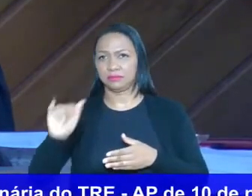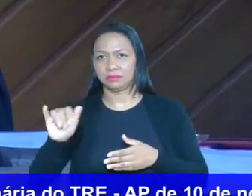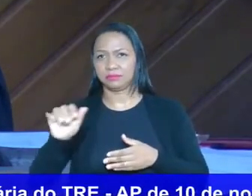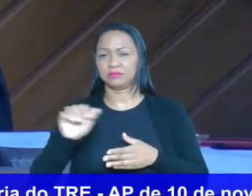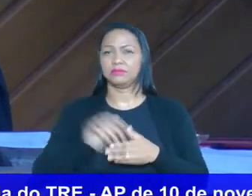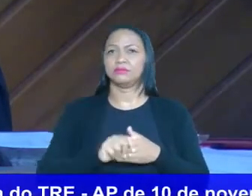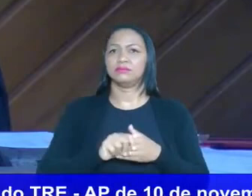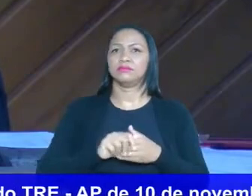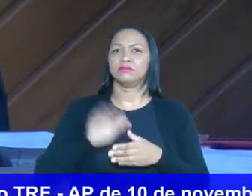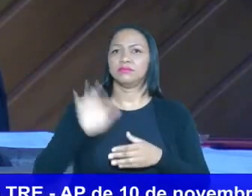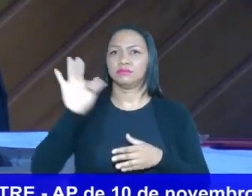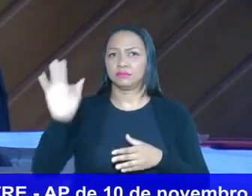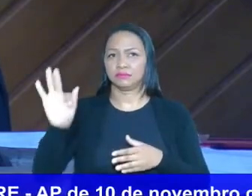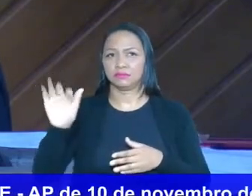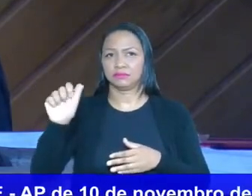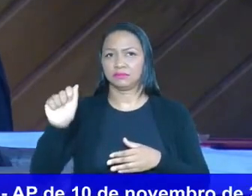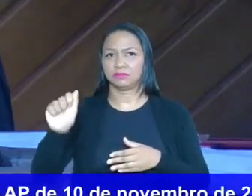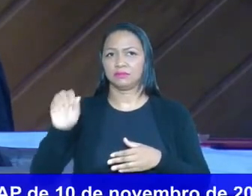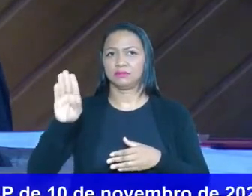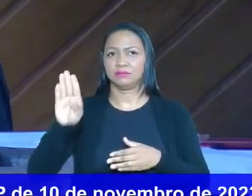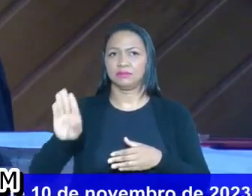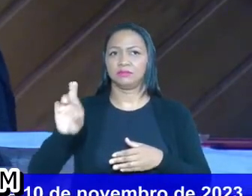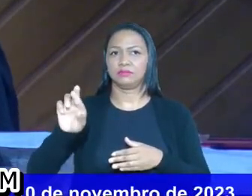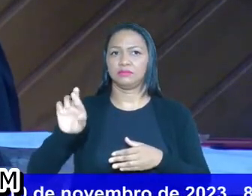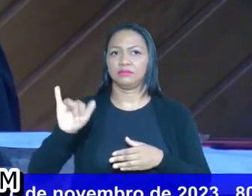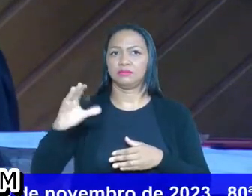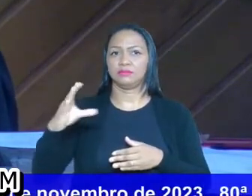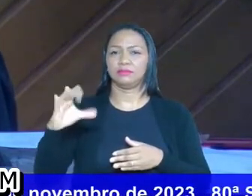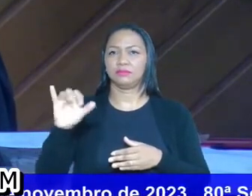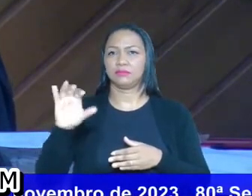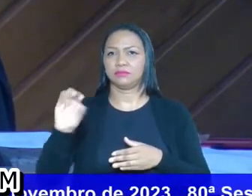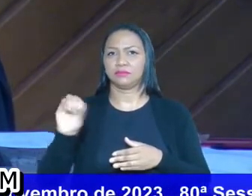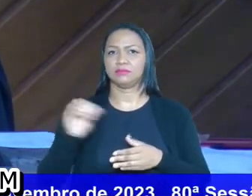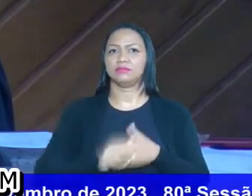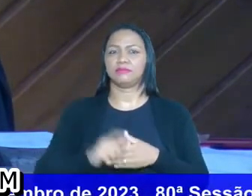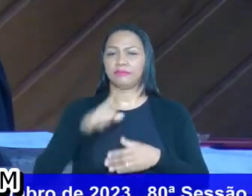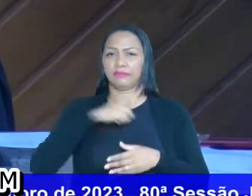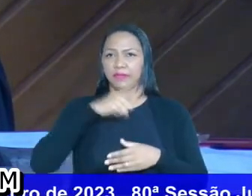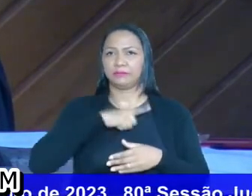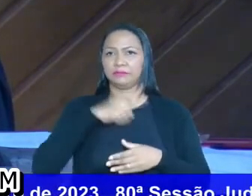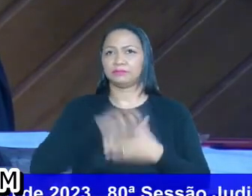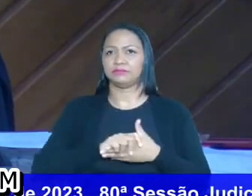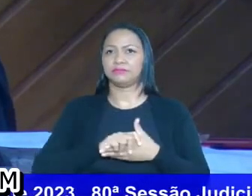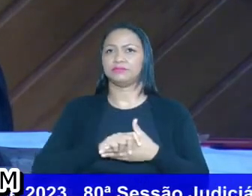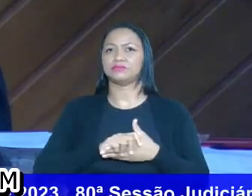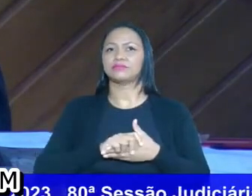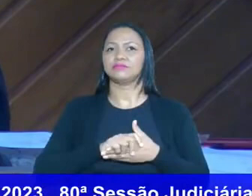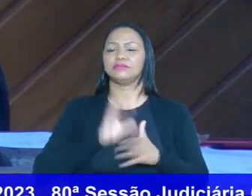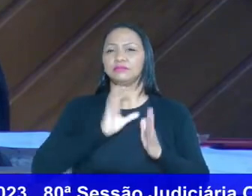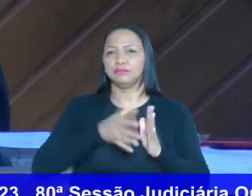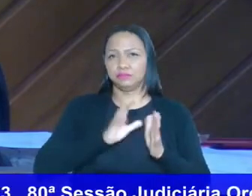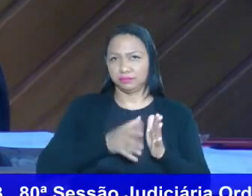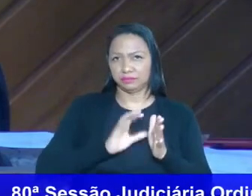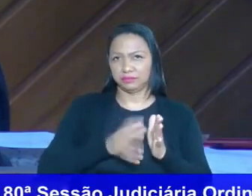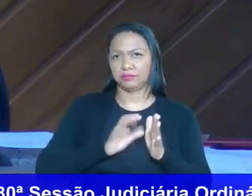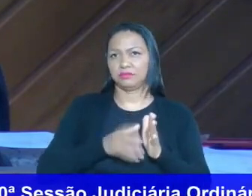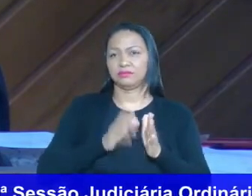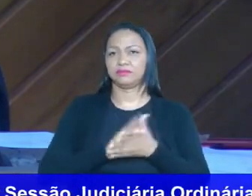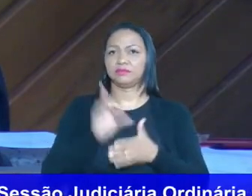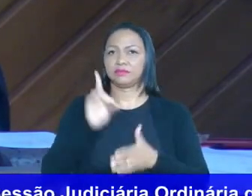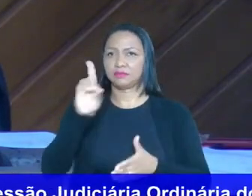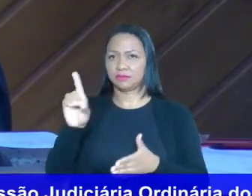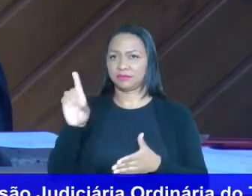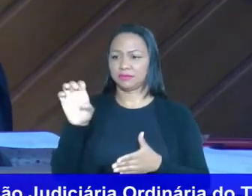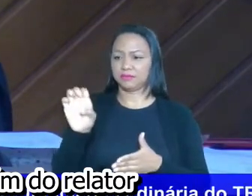Fabrício Benevides dos Santos. Haverá sustentação pelo partido, pelo DEM, do